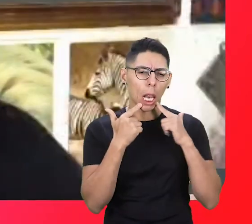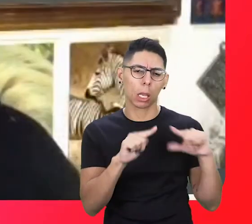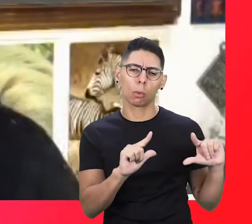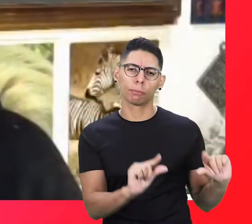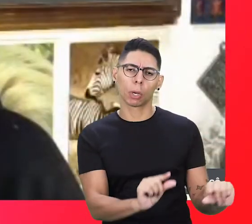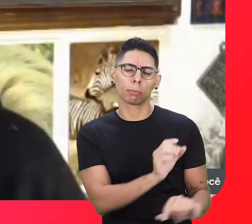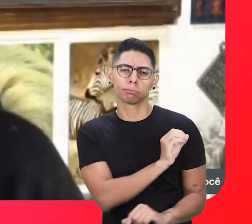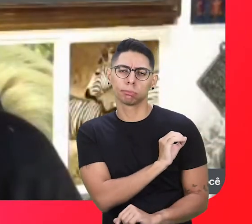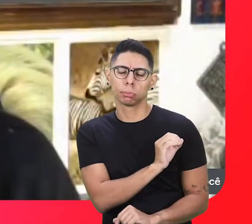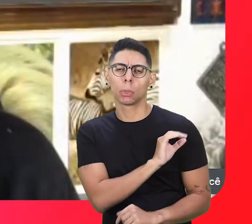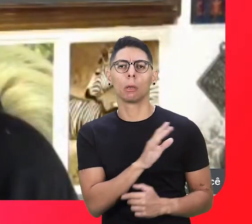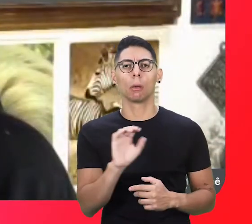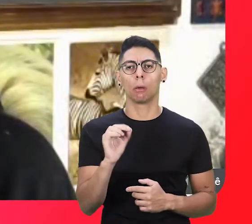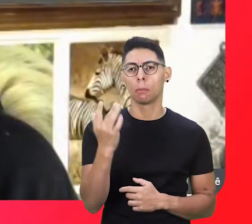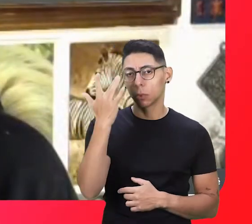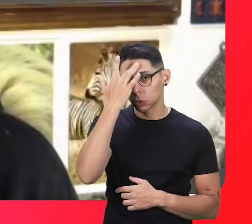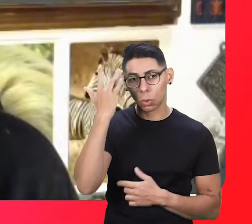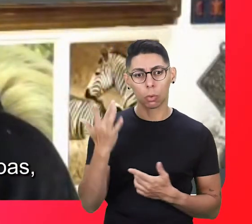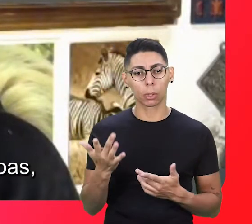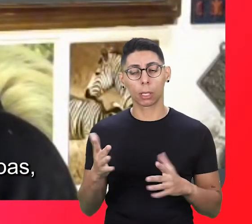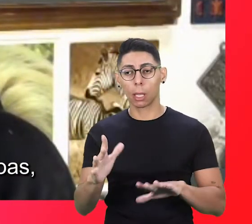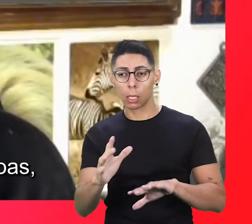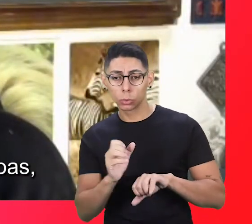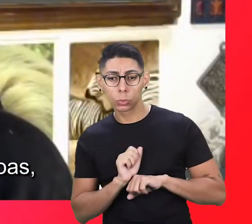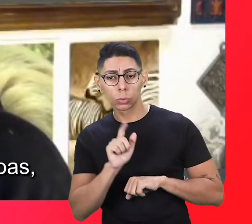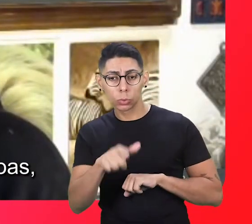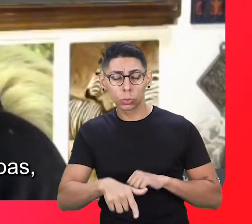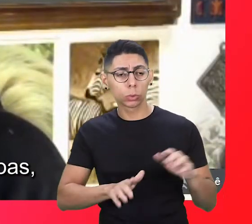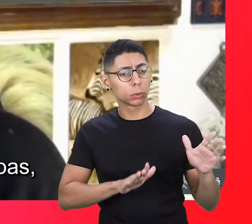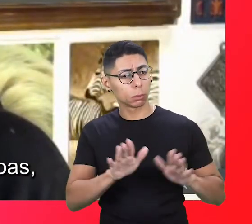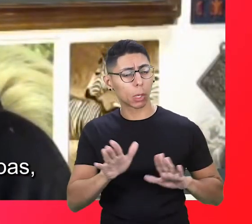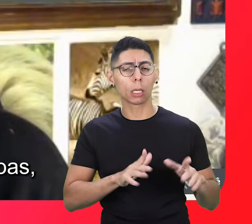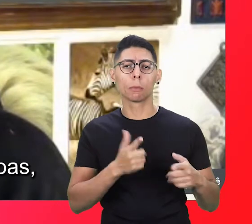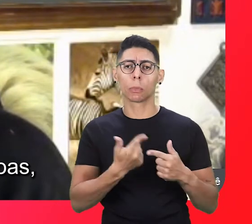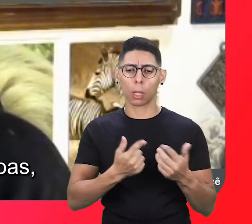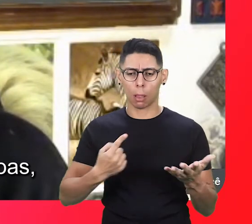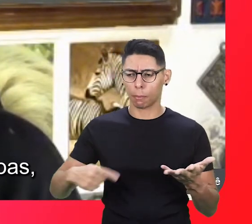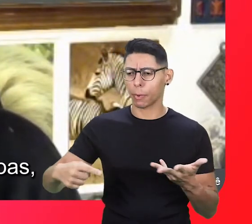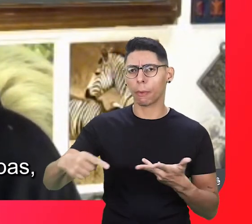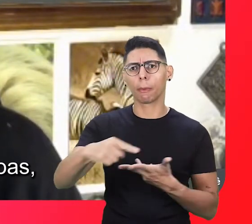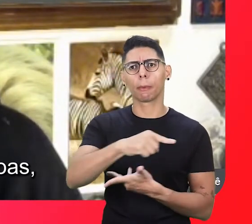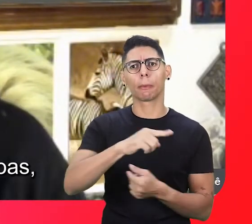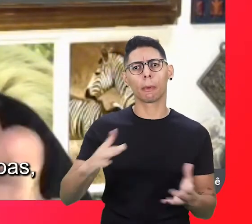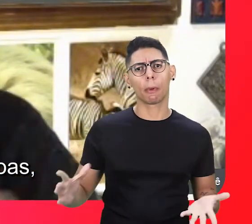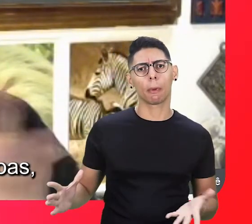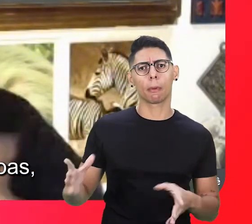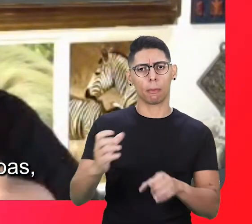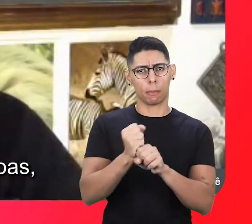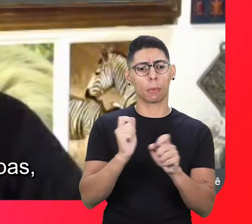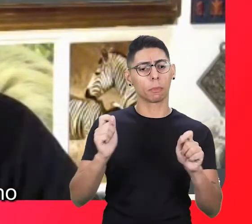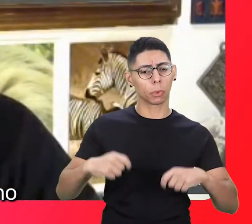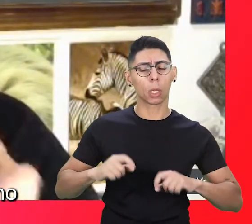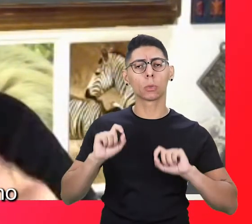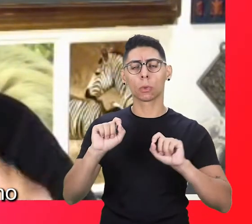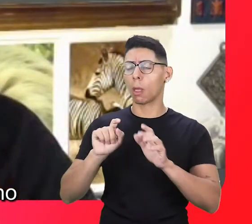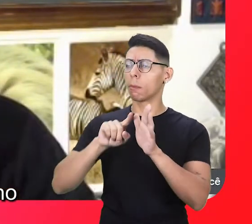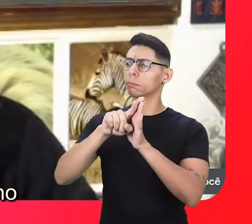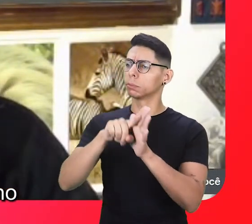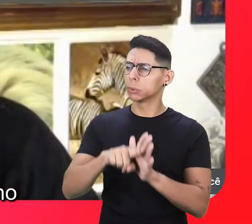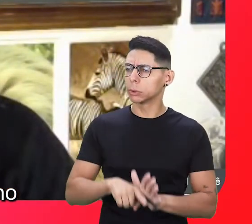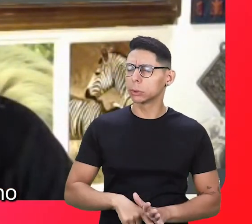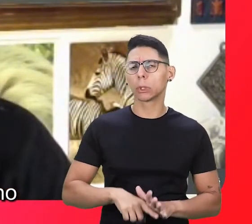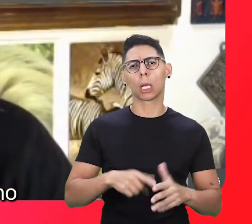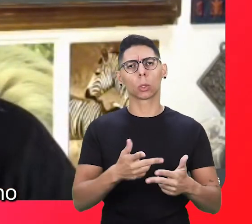e tal, todo o povo que se beneficia da acessibilidade, que é um conjunto muito grande de pessoas, pudesse fazer pesquisa. Eu quero